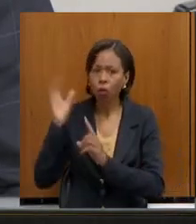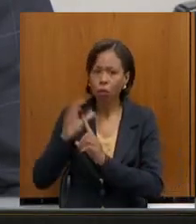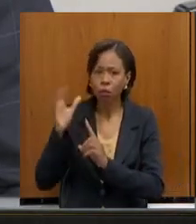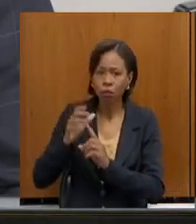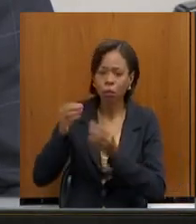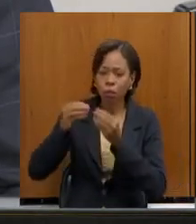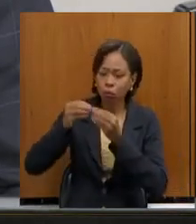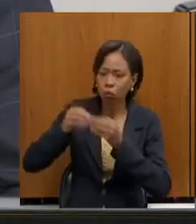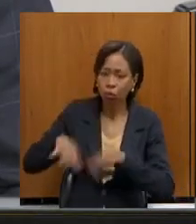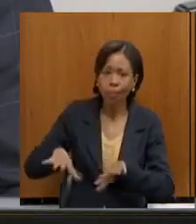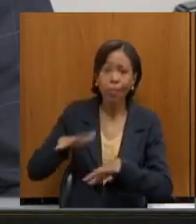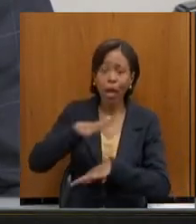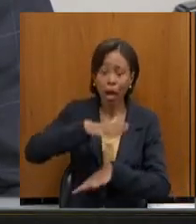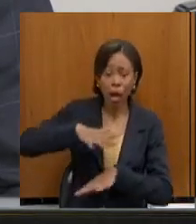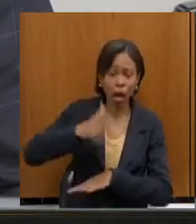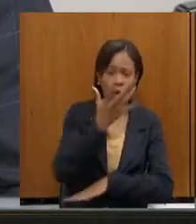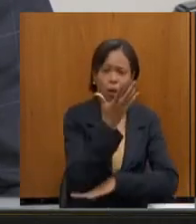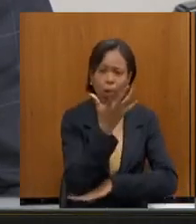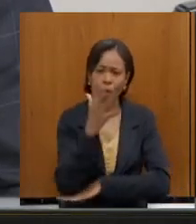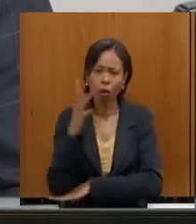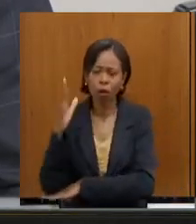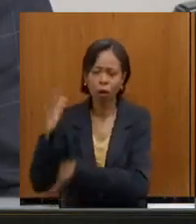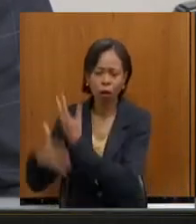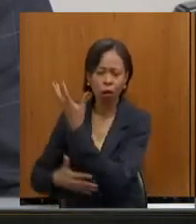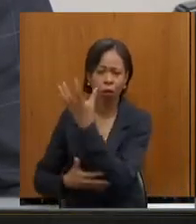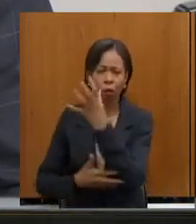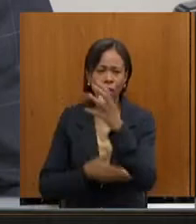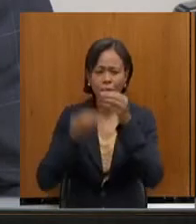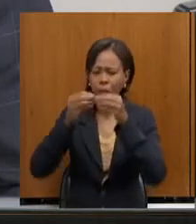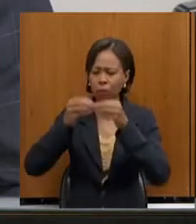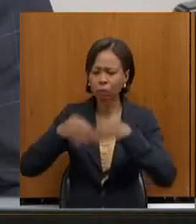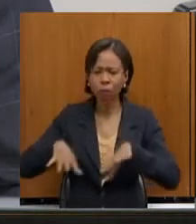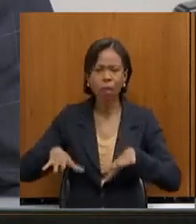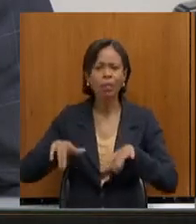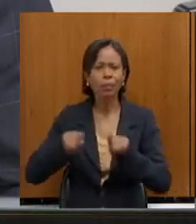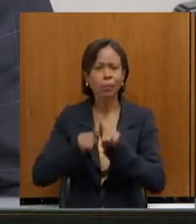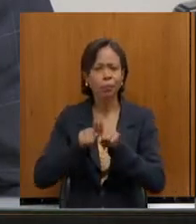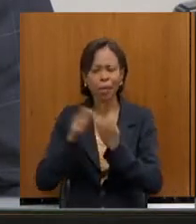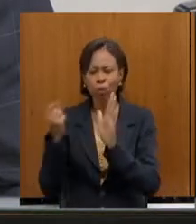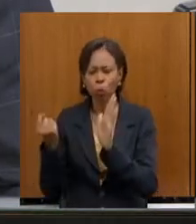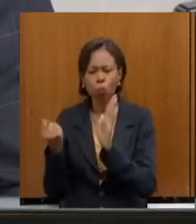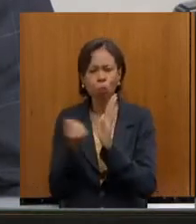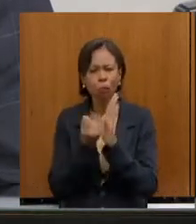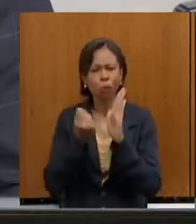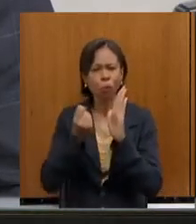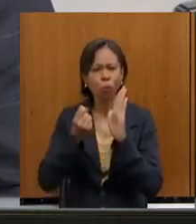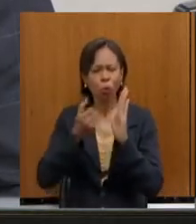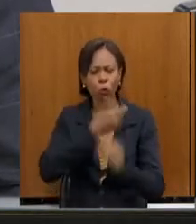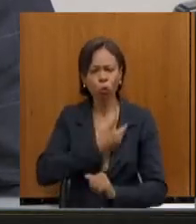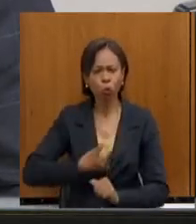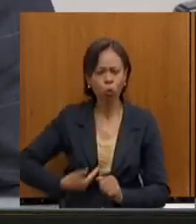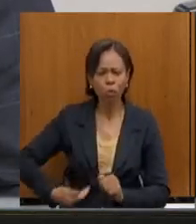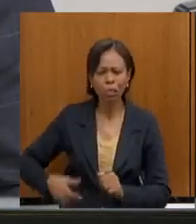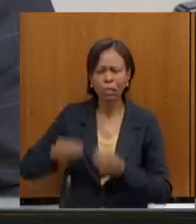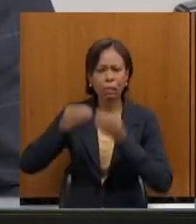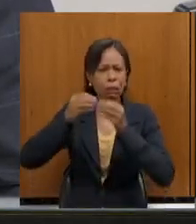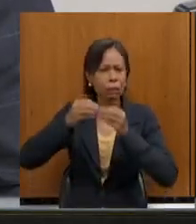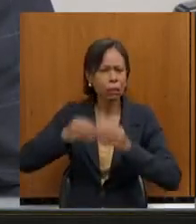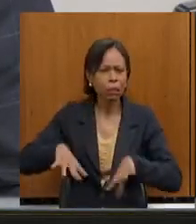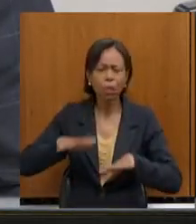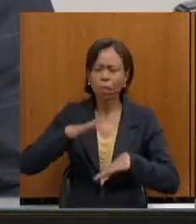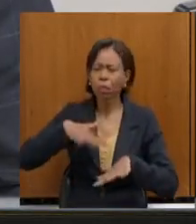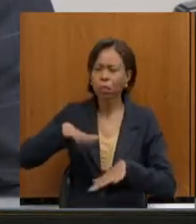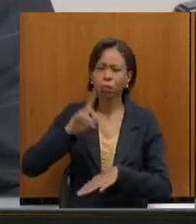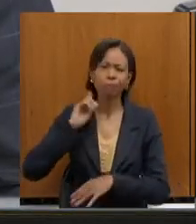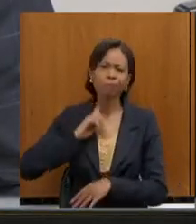Ambiental do dano ao patrimônio público e do o dano que a Vale causou no estado de Minas Gerais